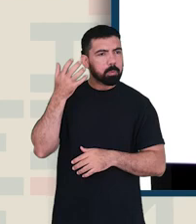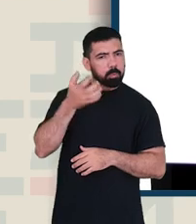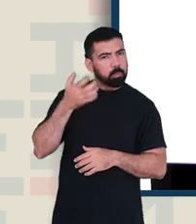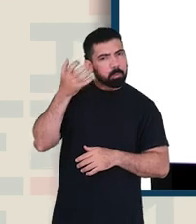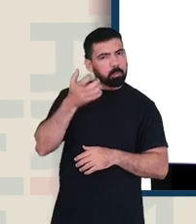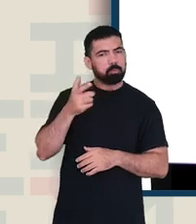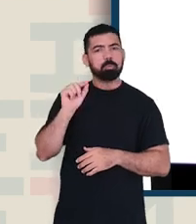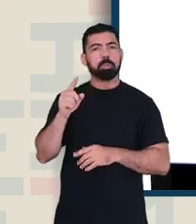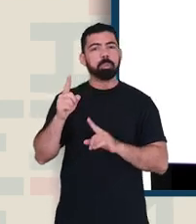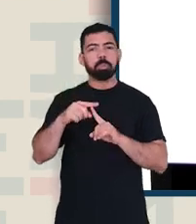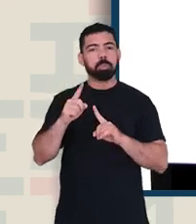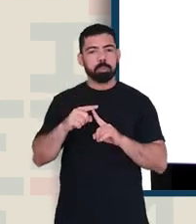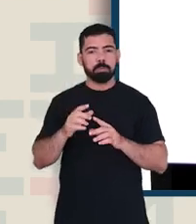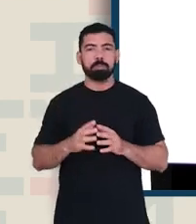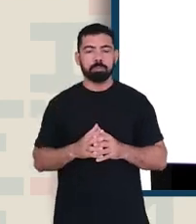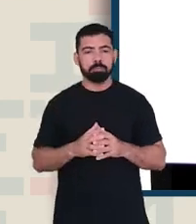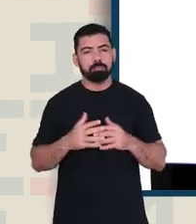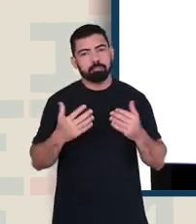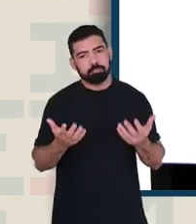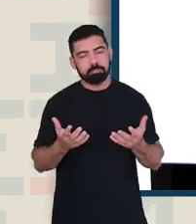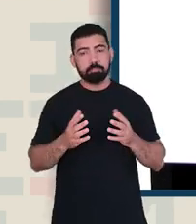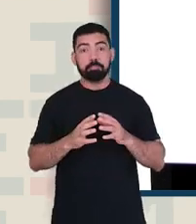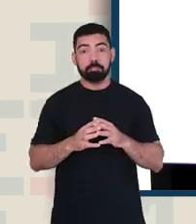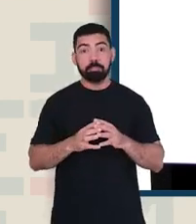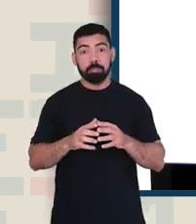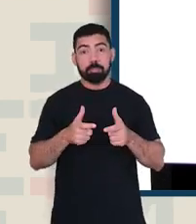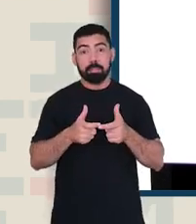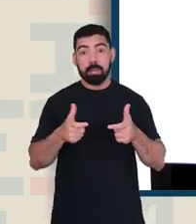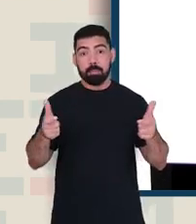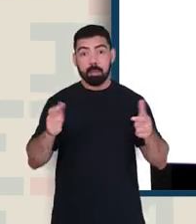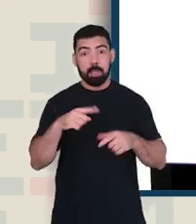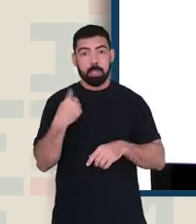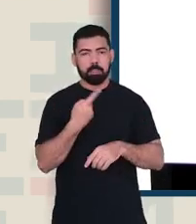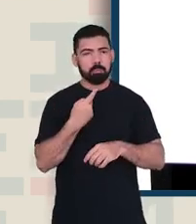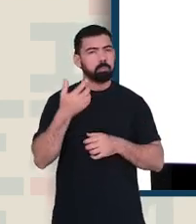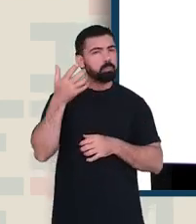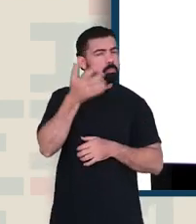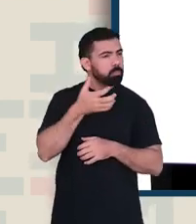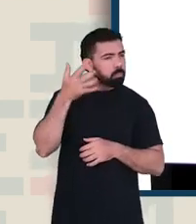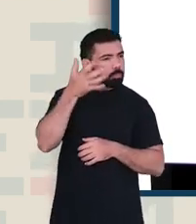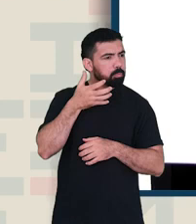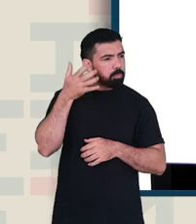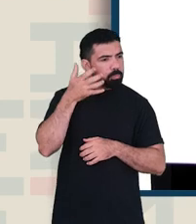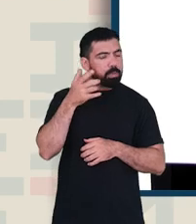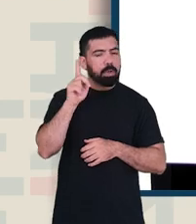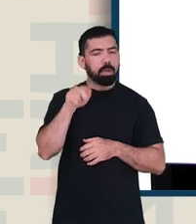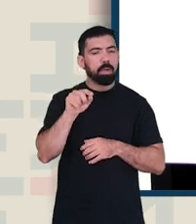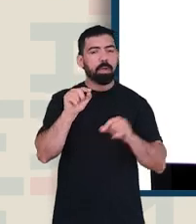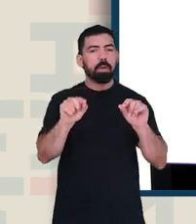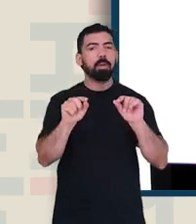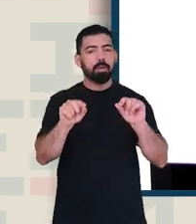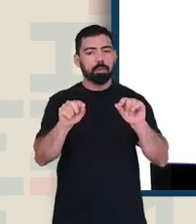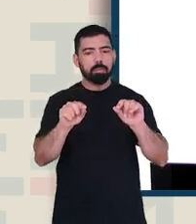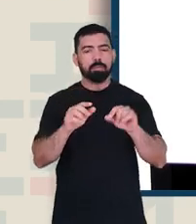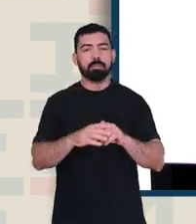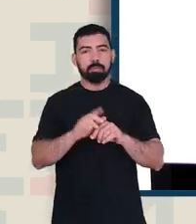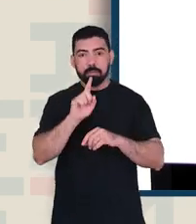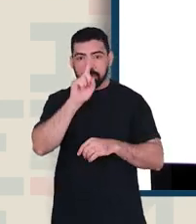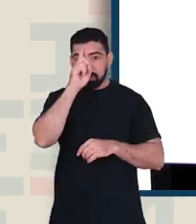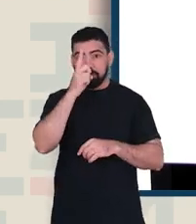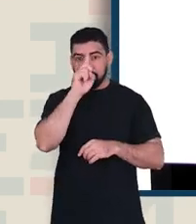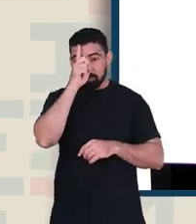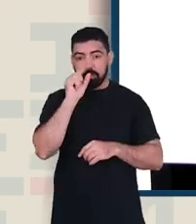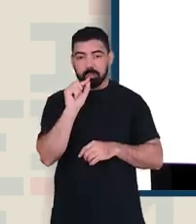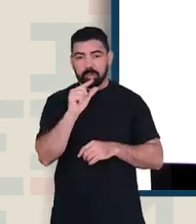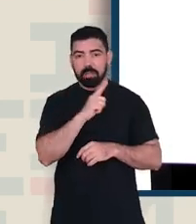que geralmente, ou maiormente, está baseada na ideia